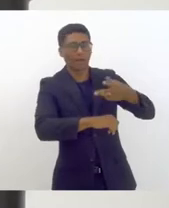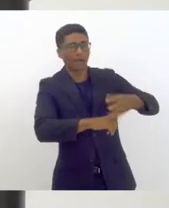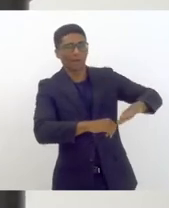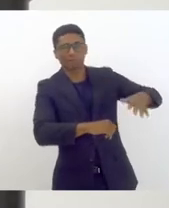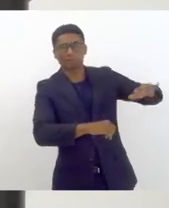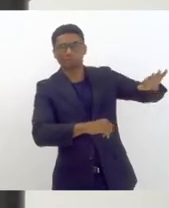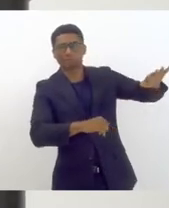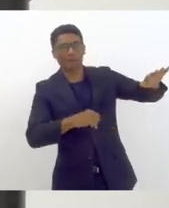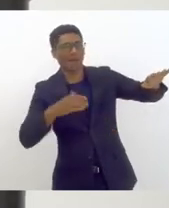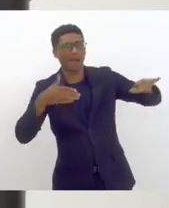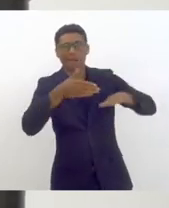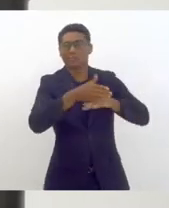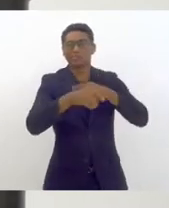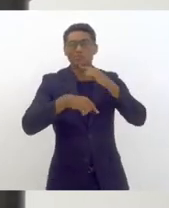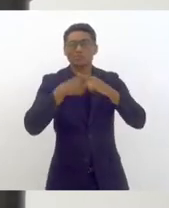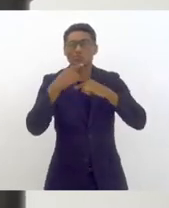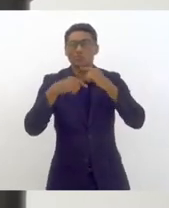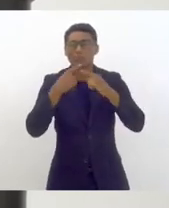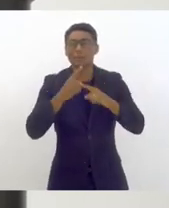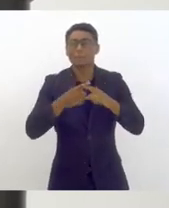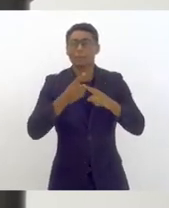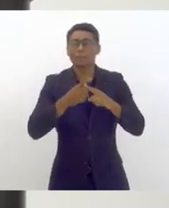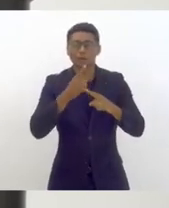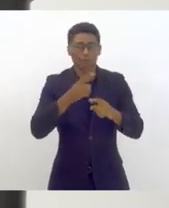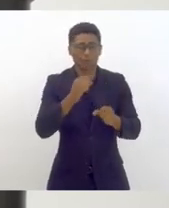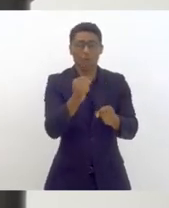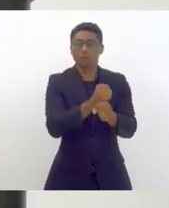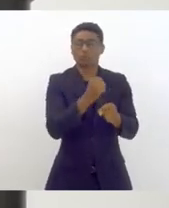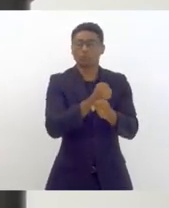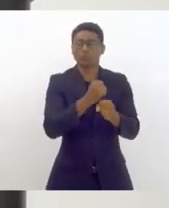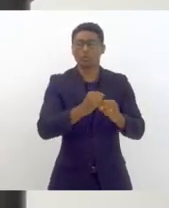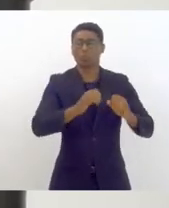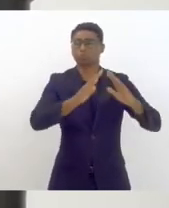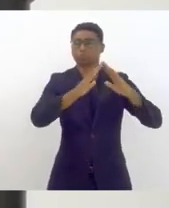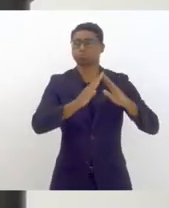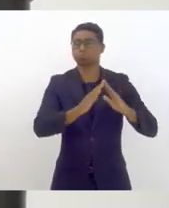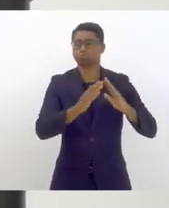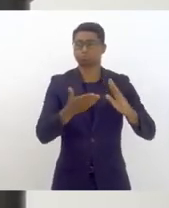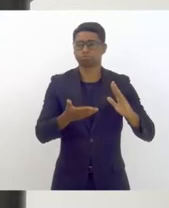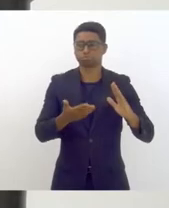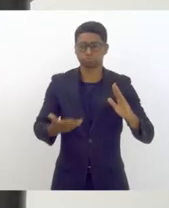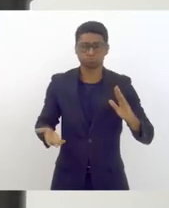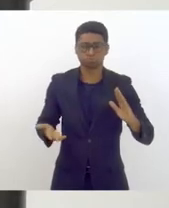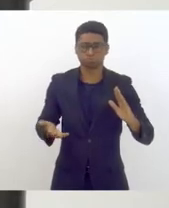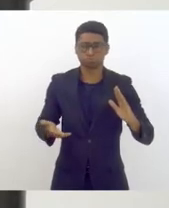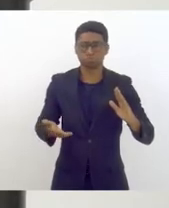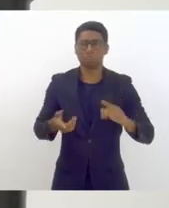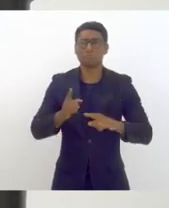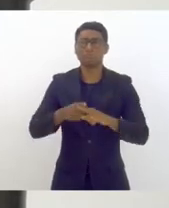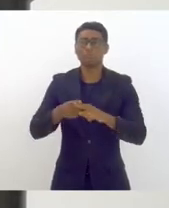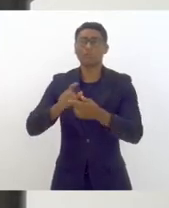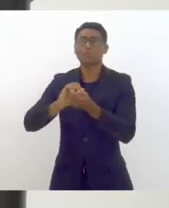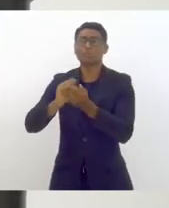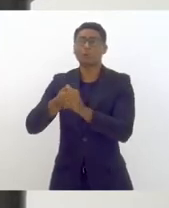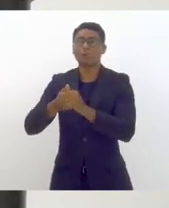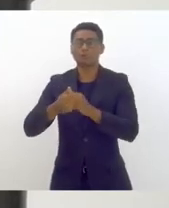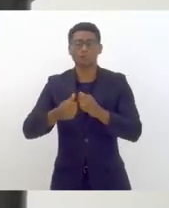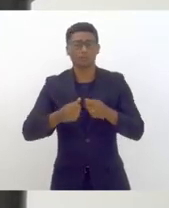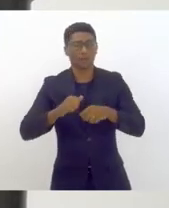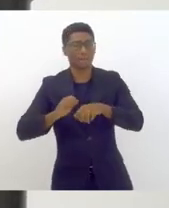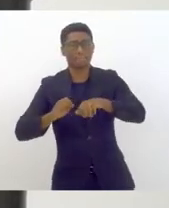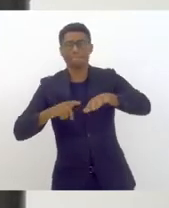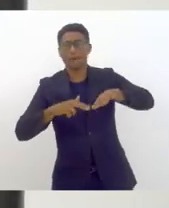que apareceu no caminho, né? Porque o montanhismo já existe há mais de quase 2 séculos no Brasil,